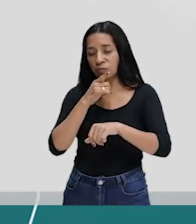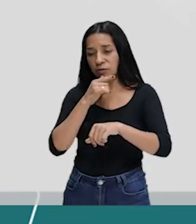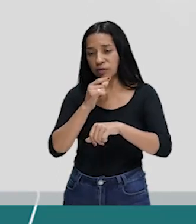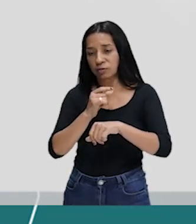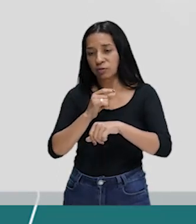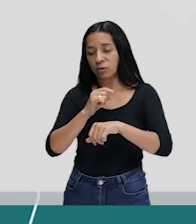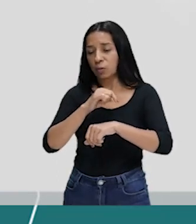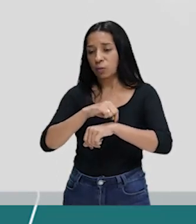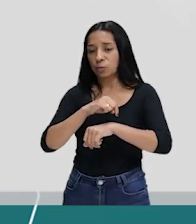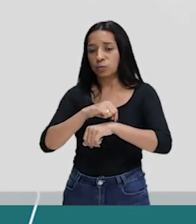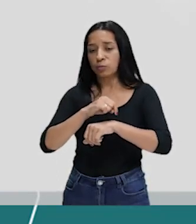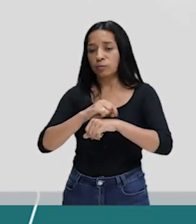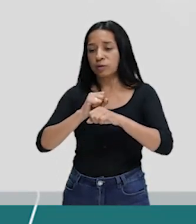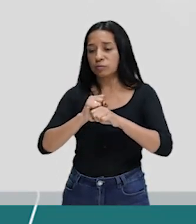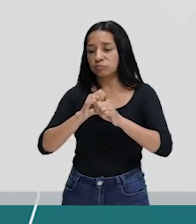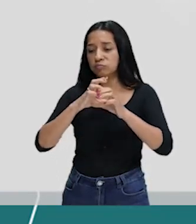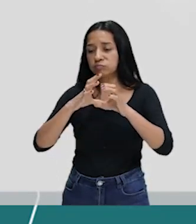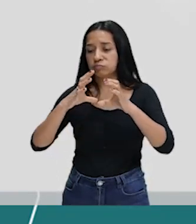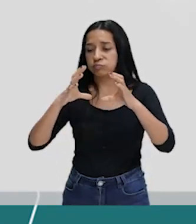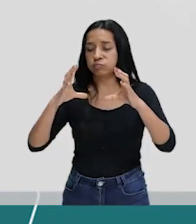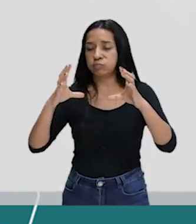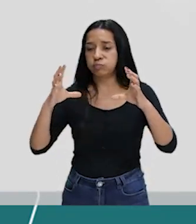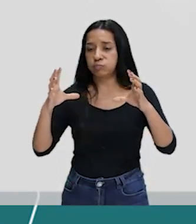no momento que ela aumenta aí